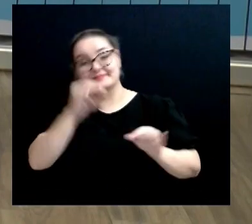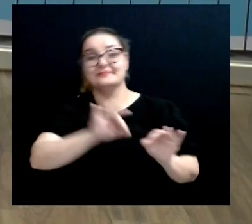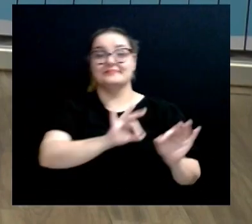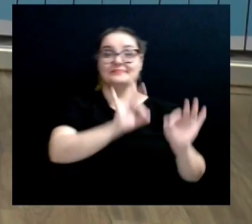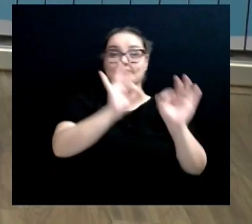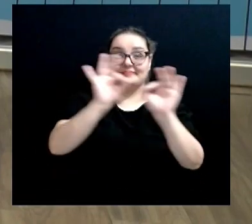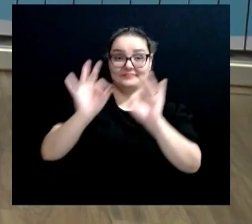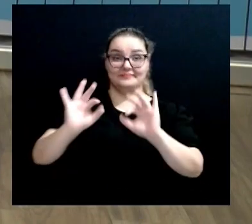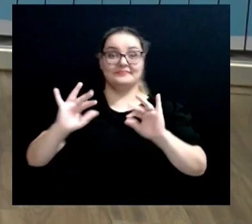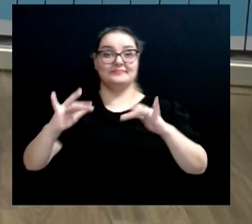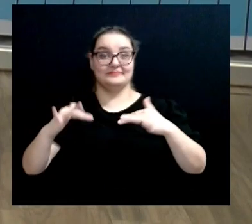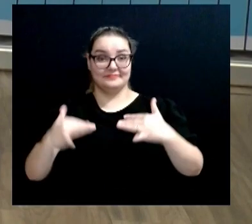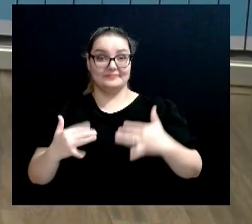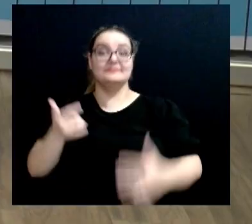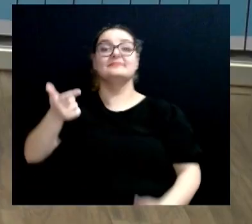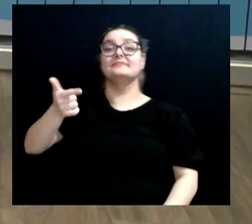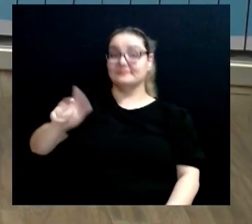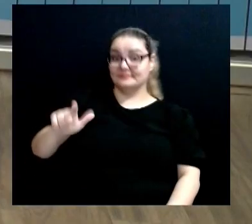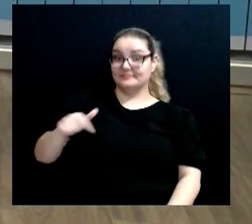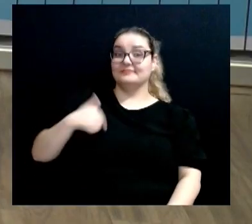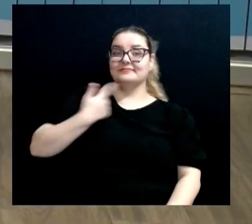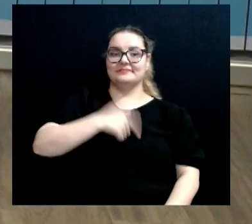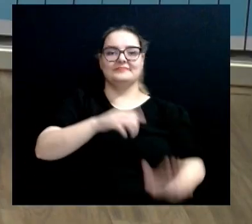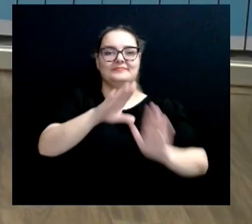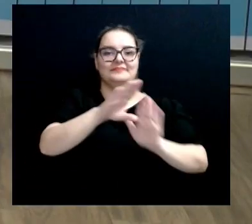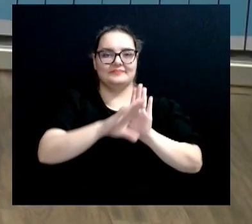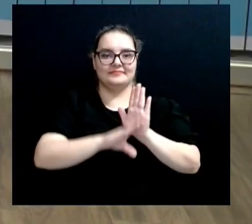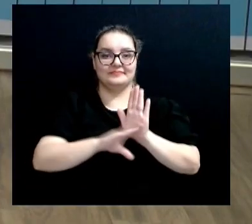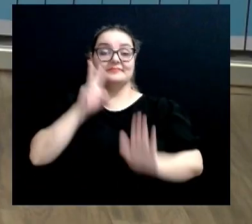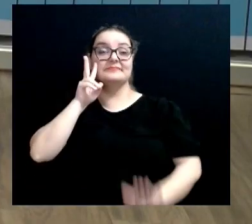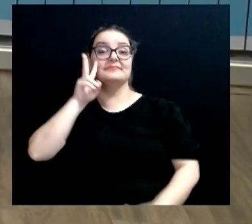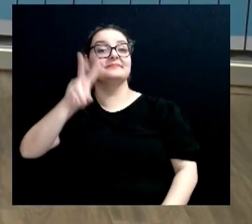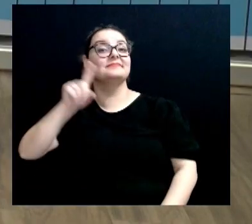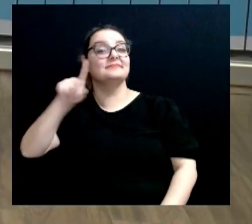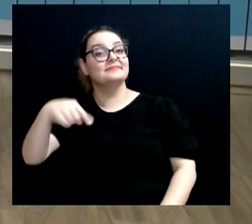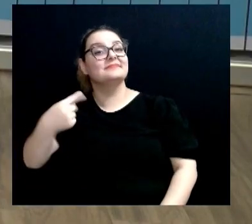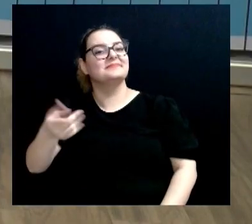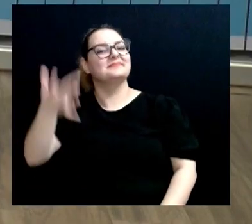sua audiência. Continue na nossa programação e nos vemos